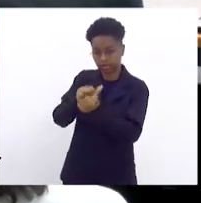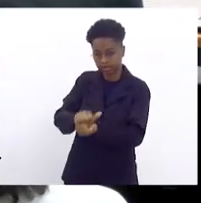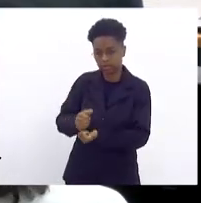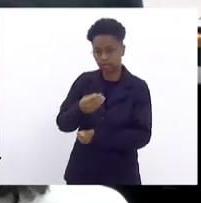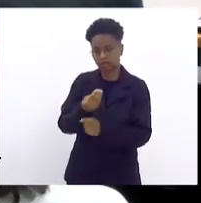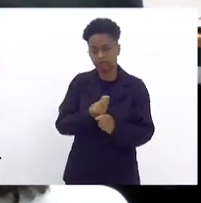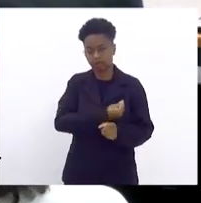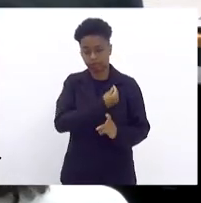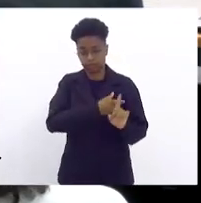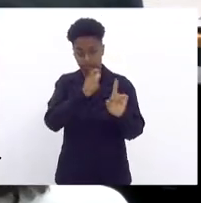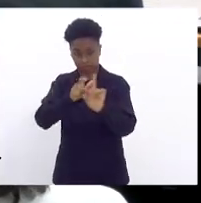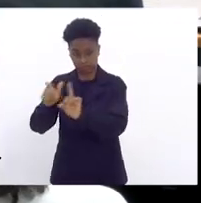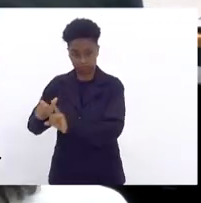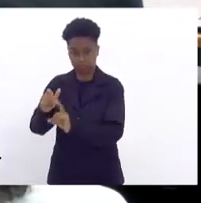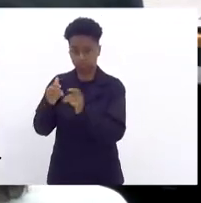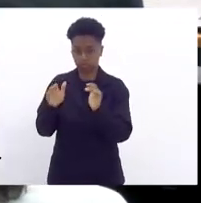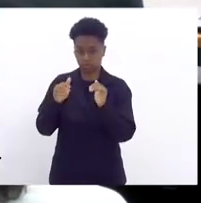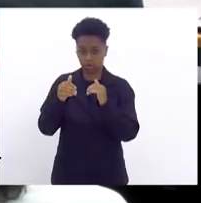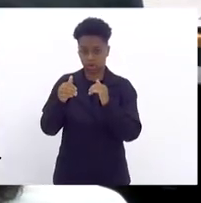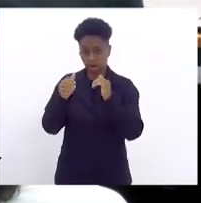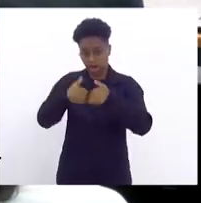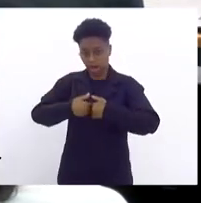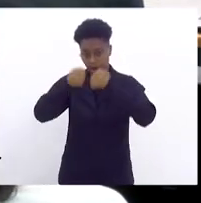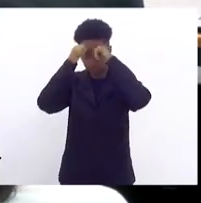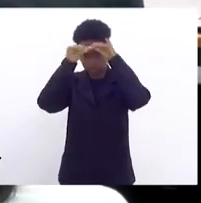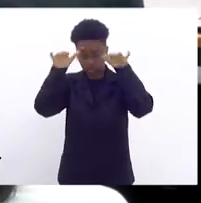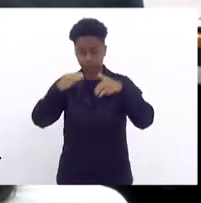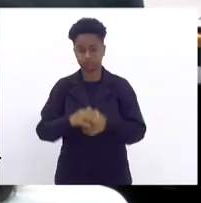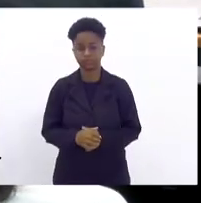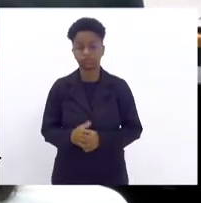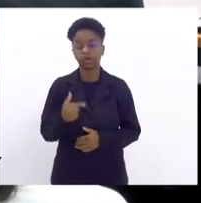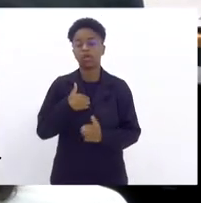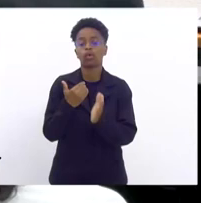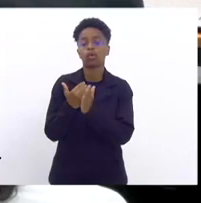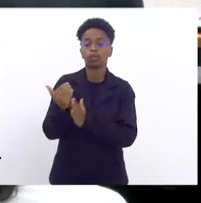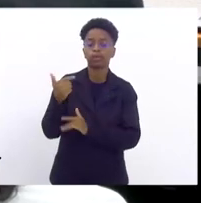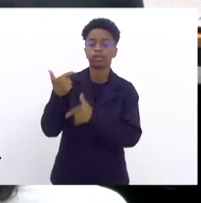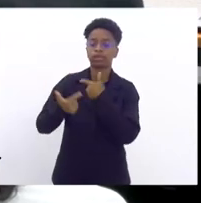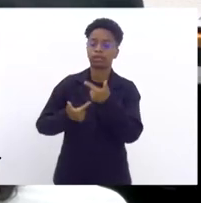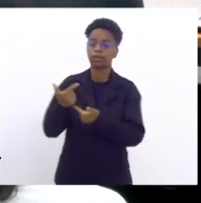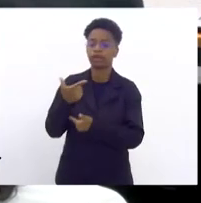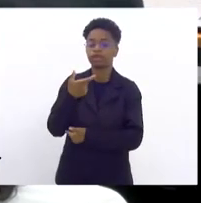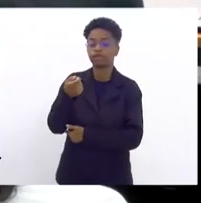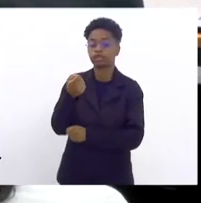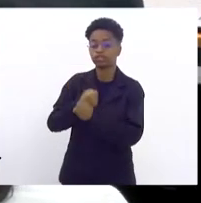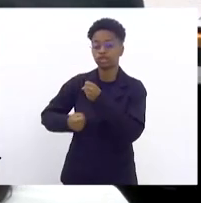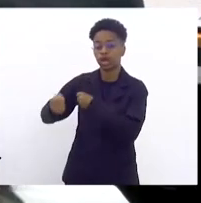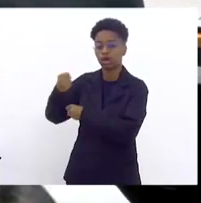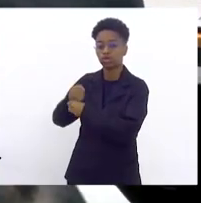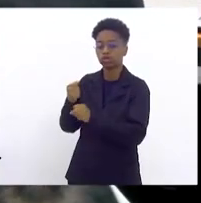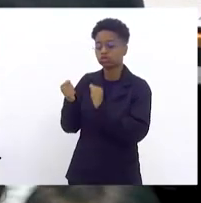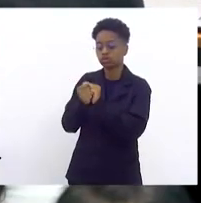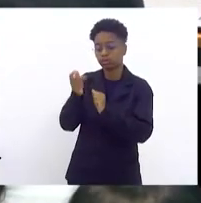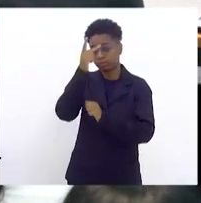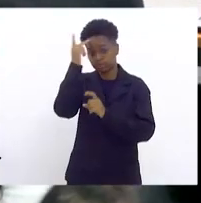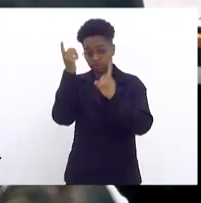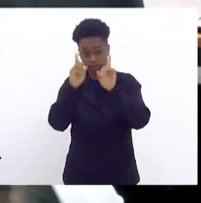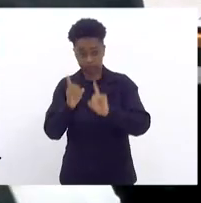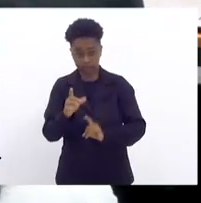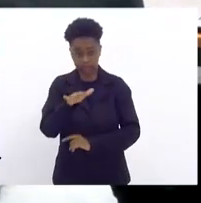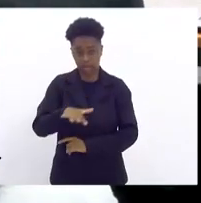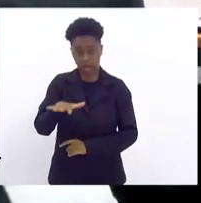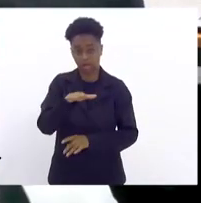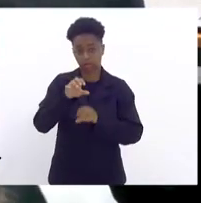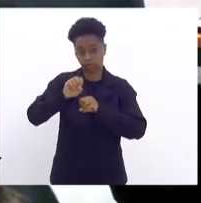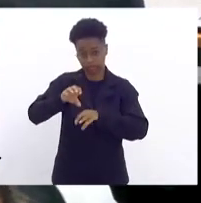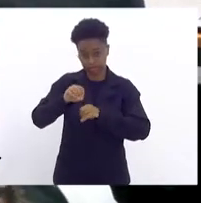né os meus eu iniciei anteriormente a o meu trabalho 20 anos atrás com pessoa com deficiência autismo na área da